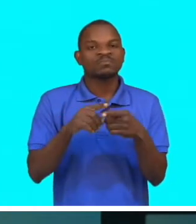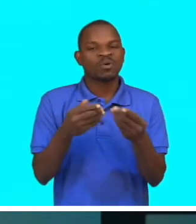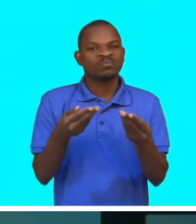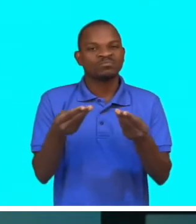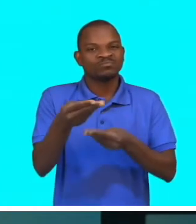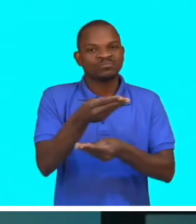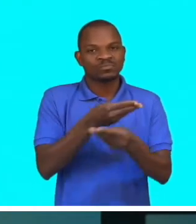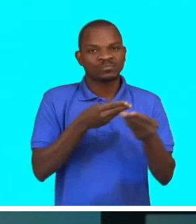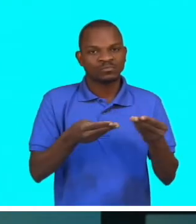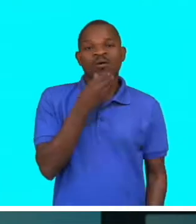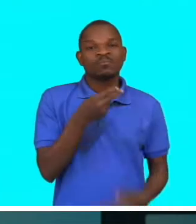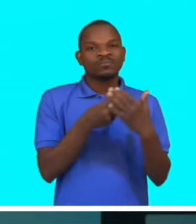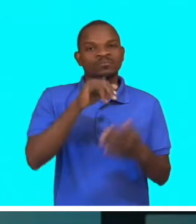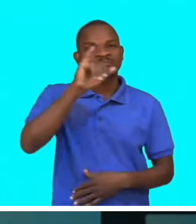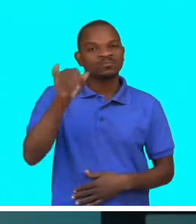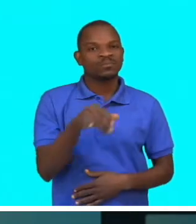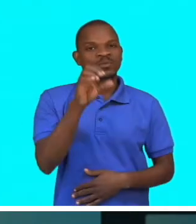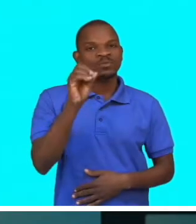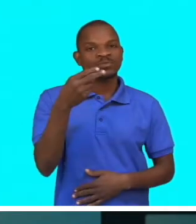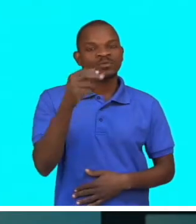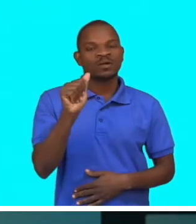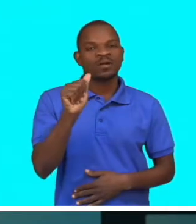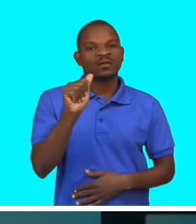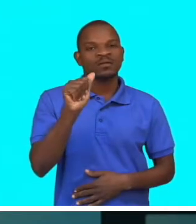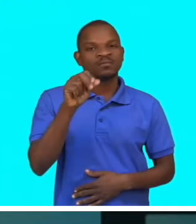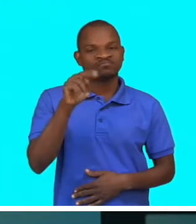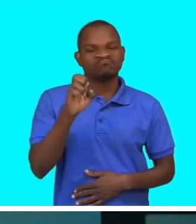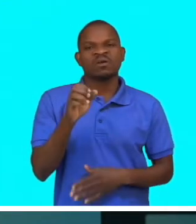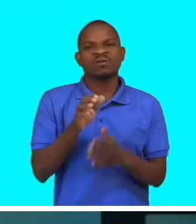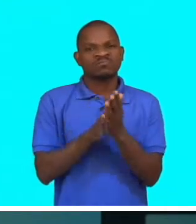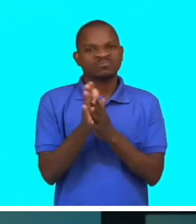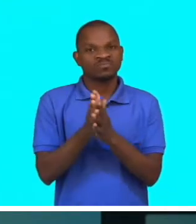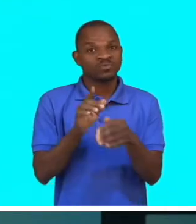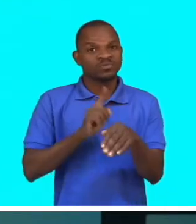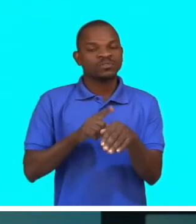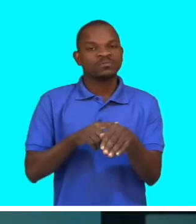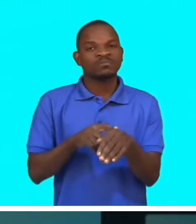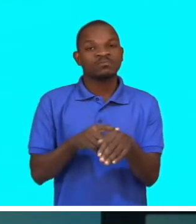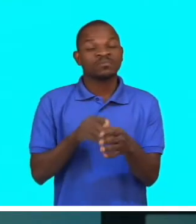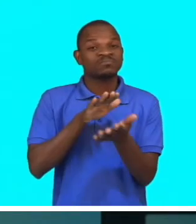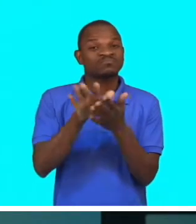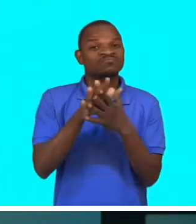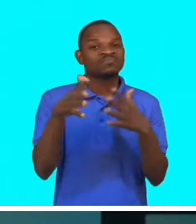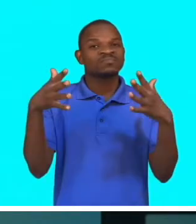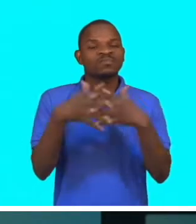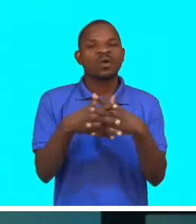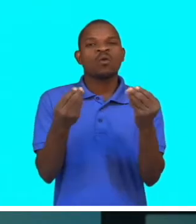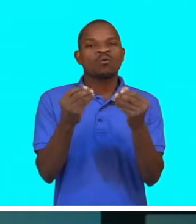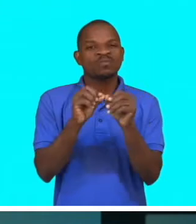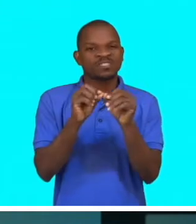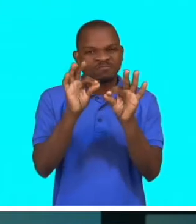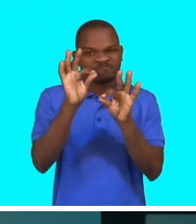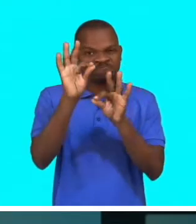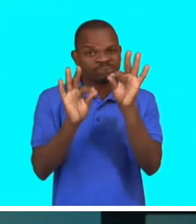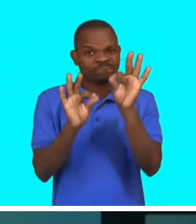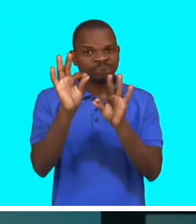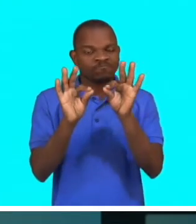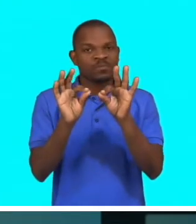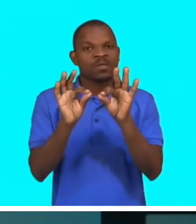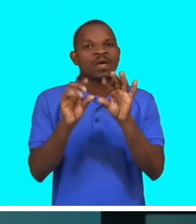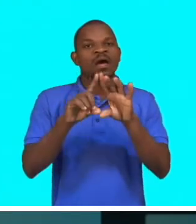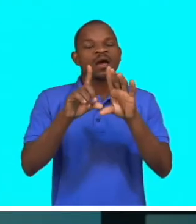penso que é um ambiente normal. Joana aproveitou a ocasião para esclarecer o que levou a emendar uma fita